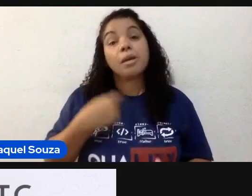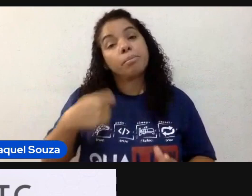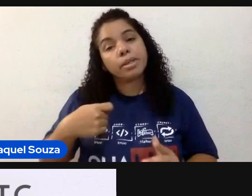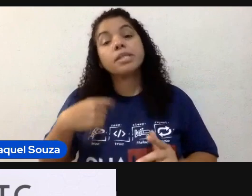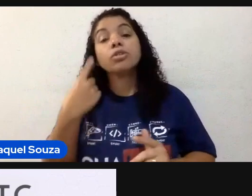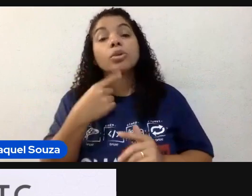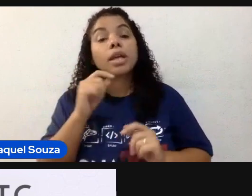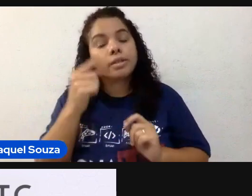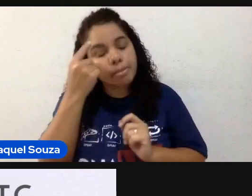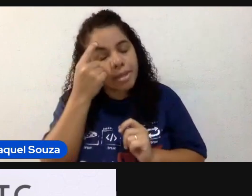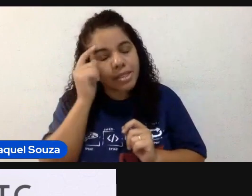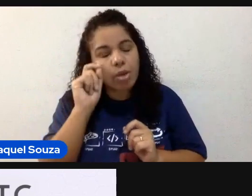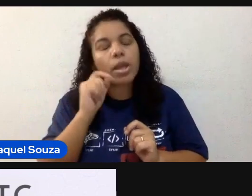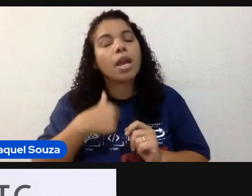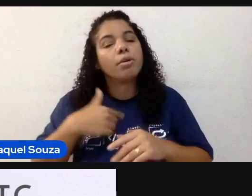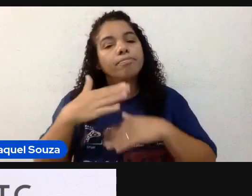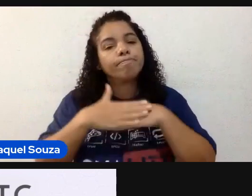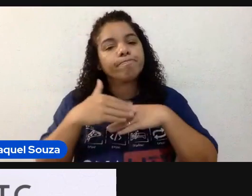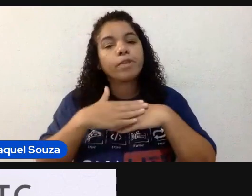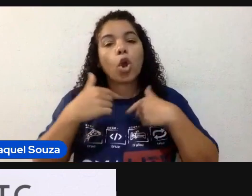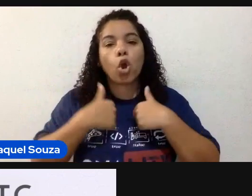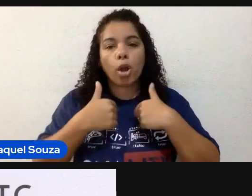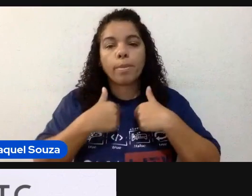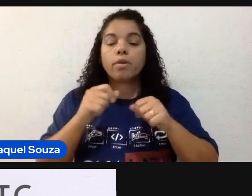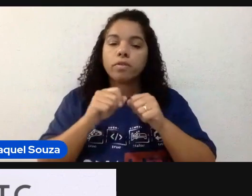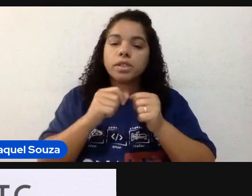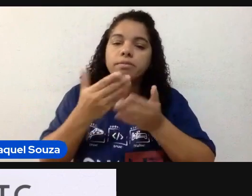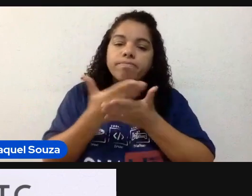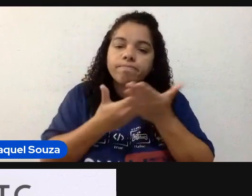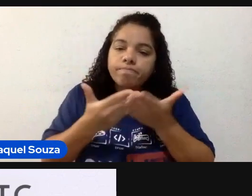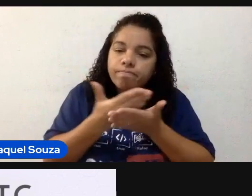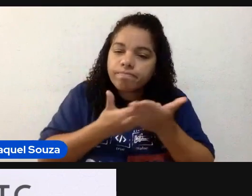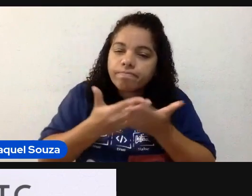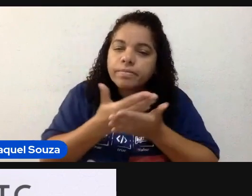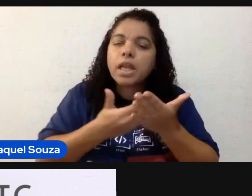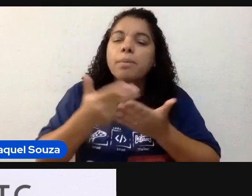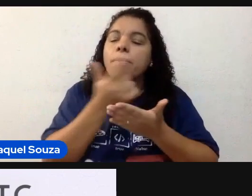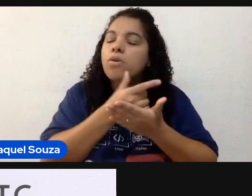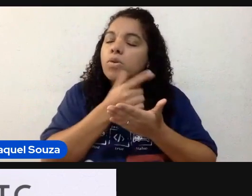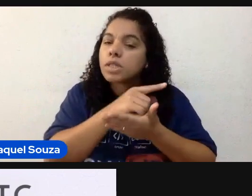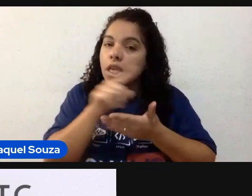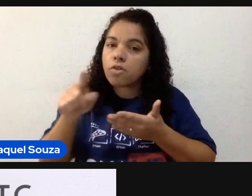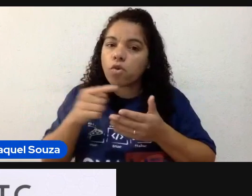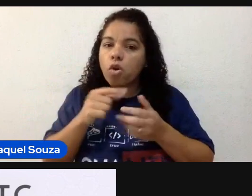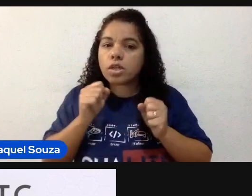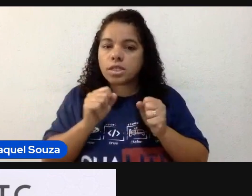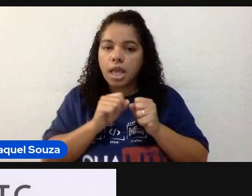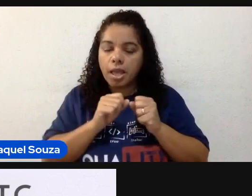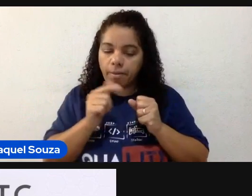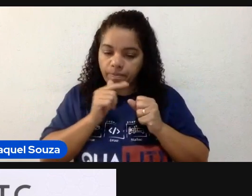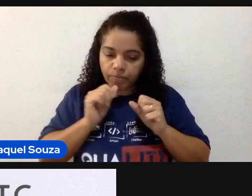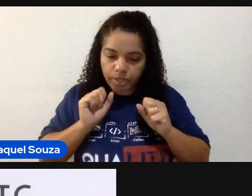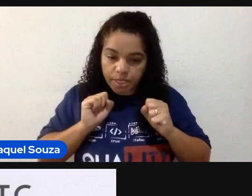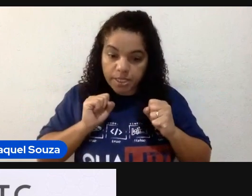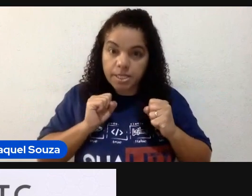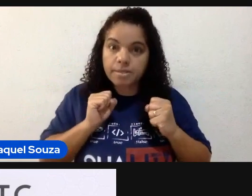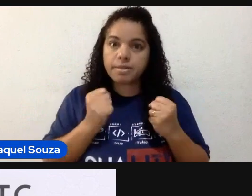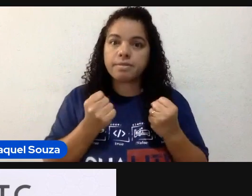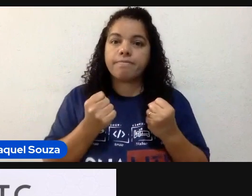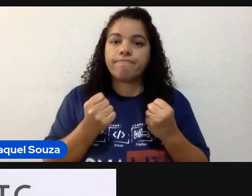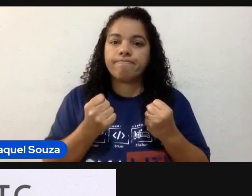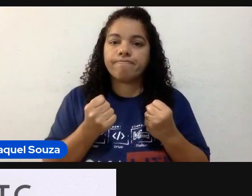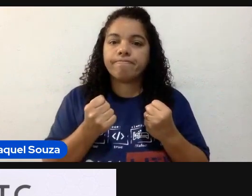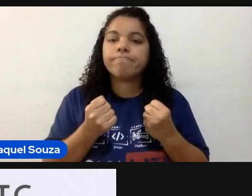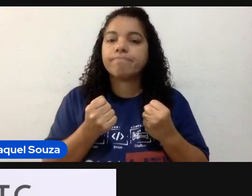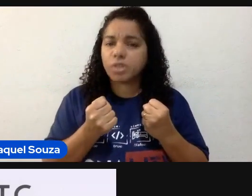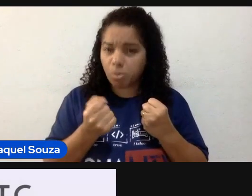você. É você fazer a terapia para você aprender a se blindar, porque se você vê